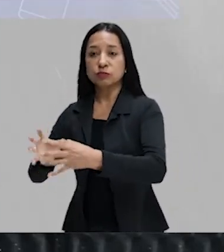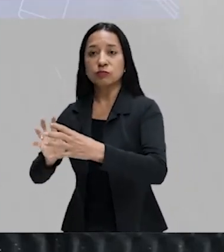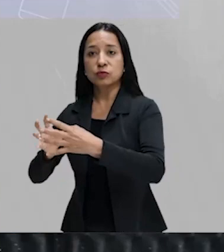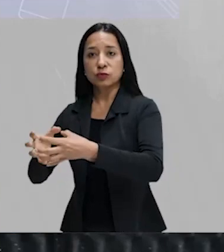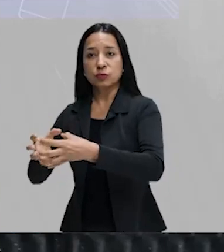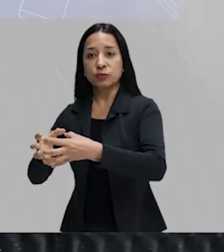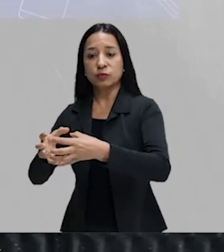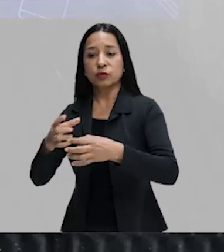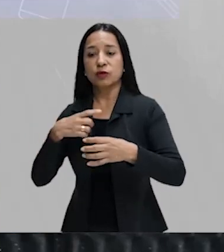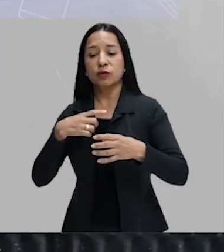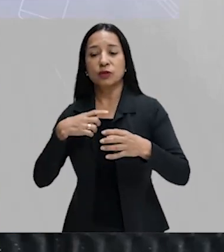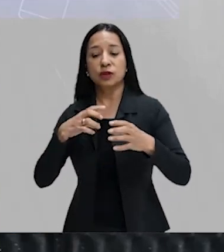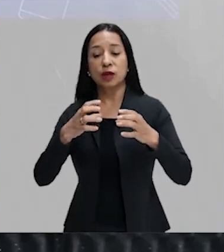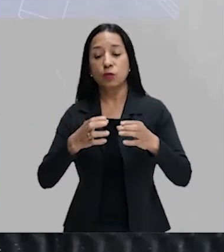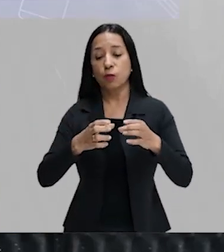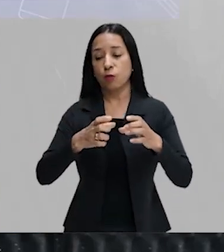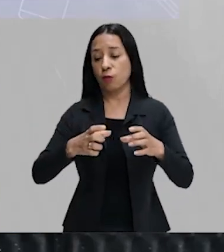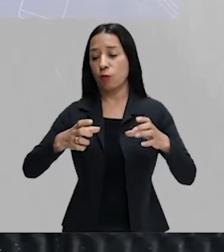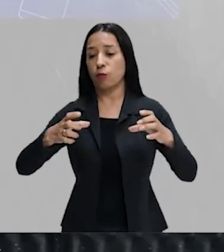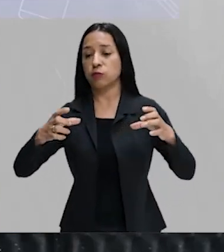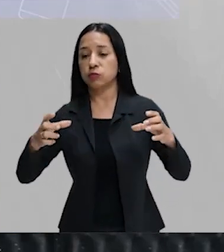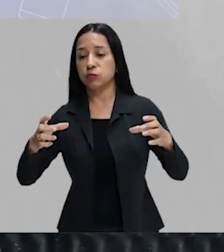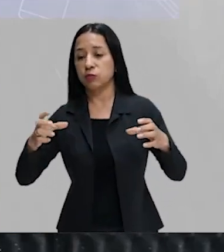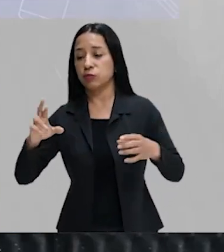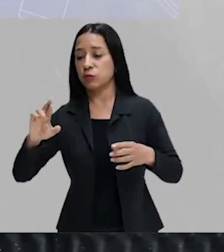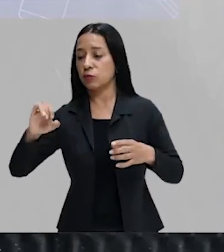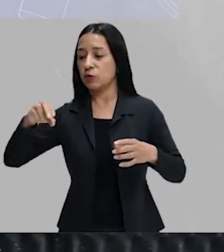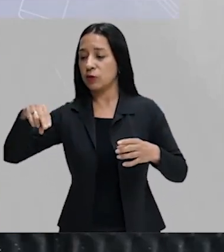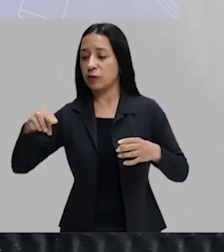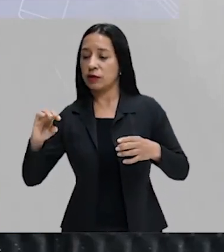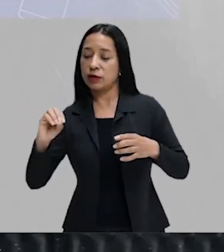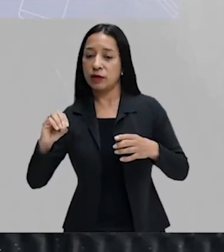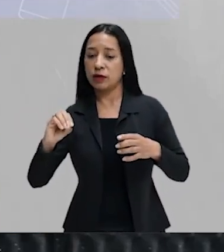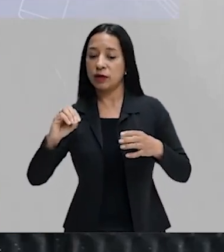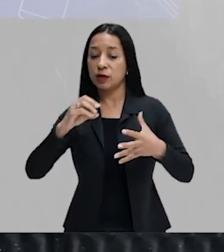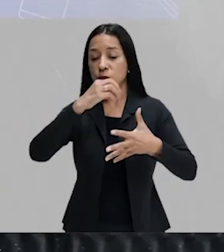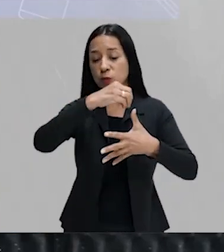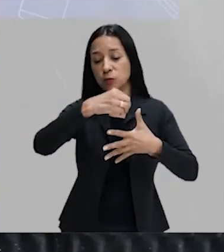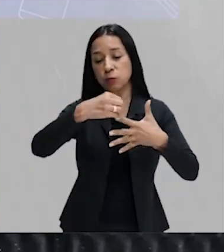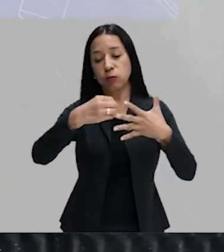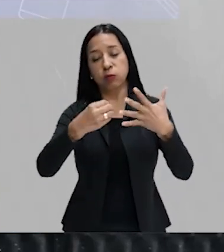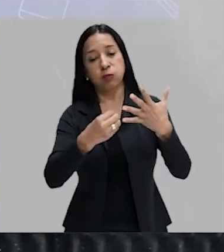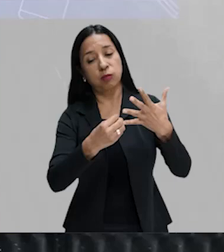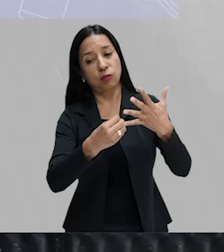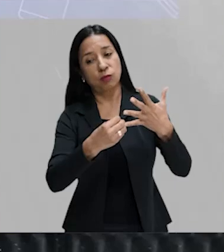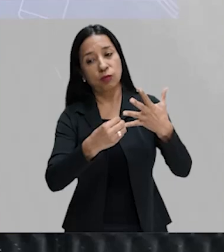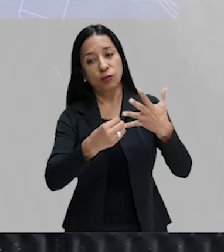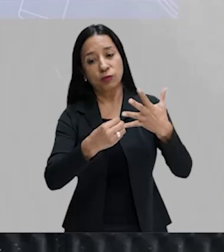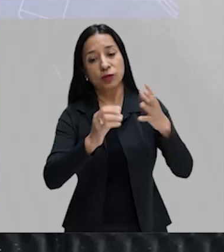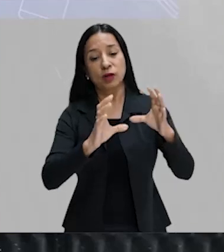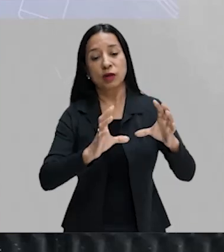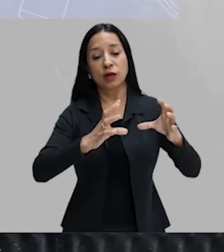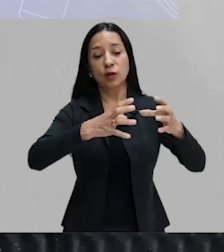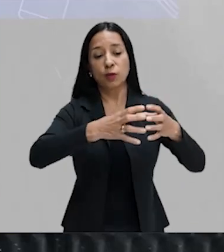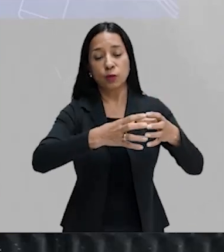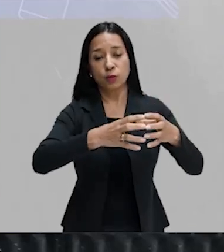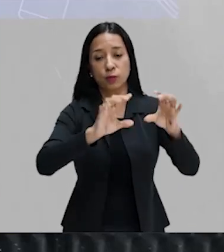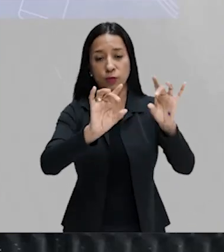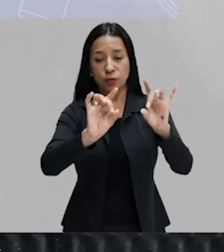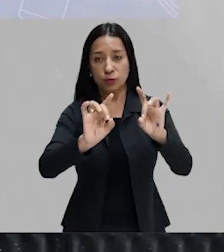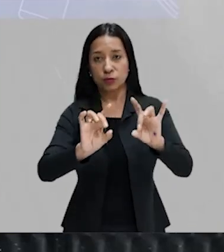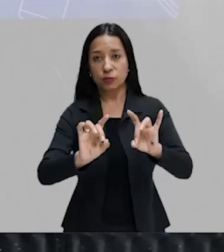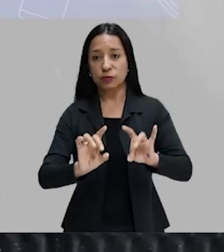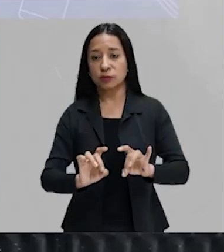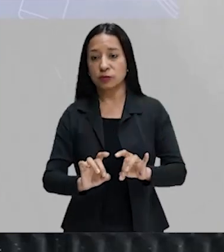Nós temos um grupo maior, que é o reino Animalia, e esse reino ele é subdividido em grupos específicos,